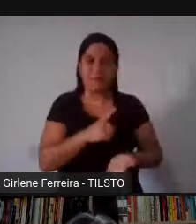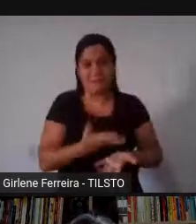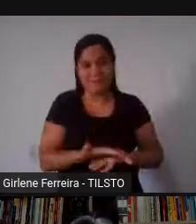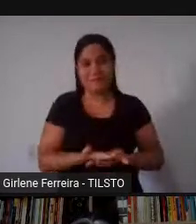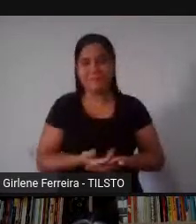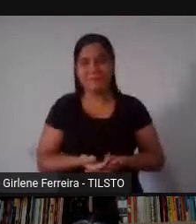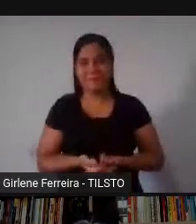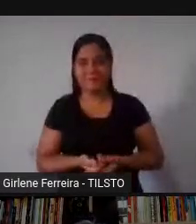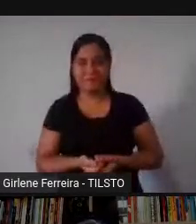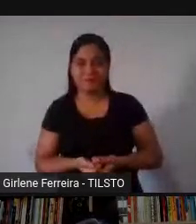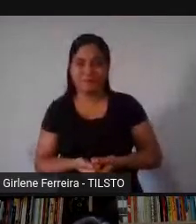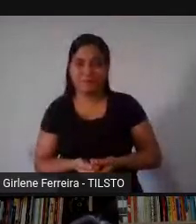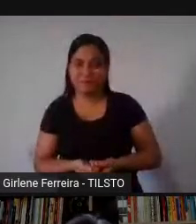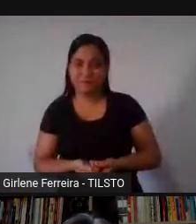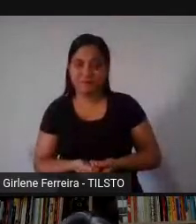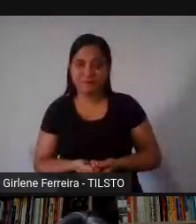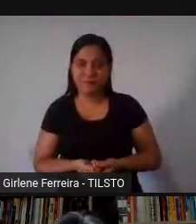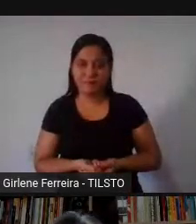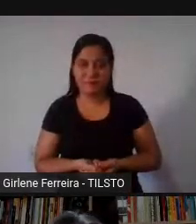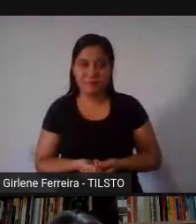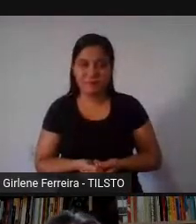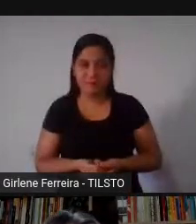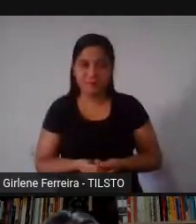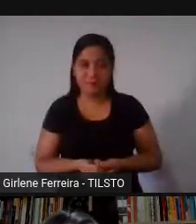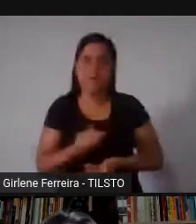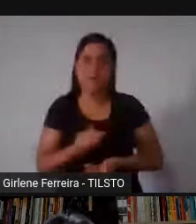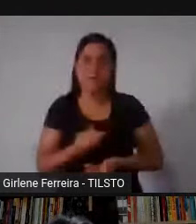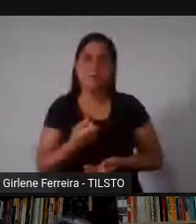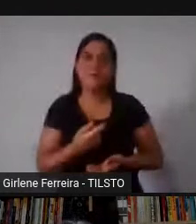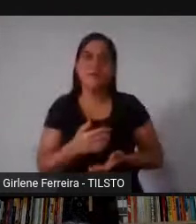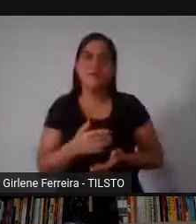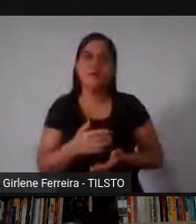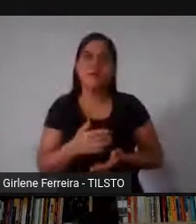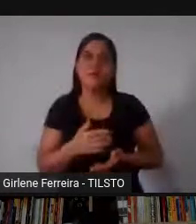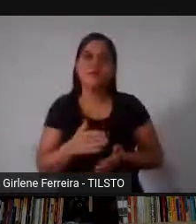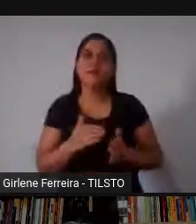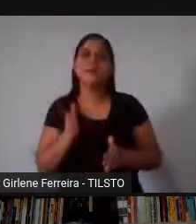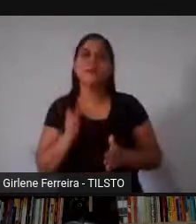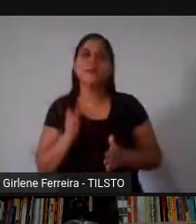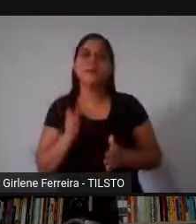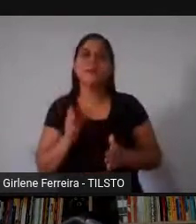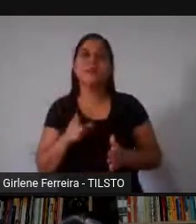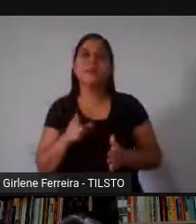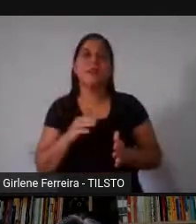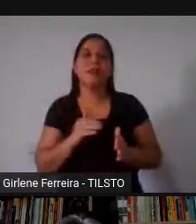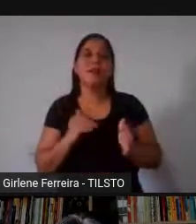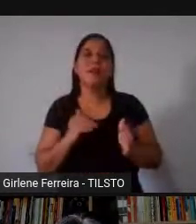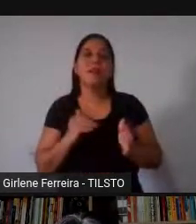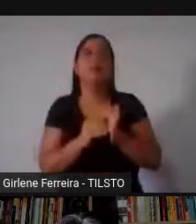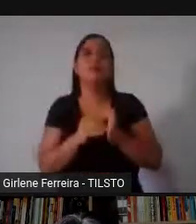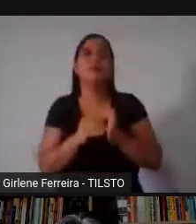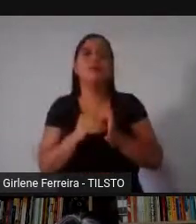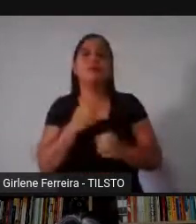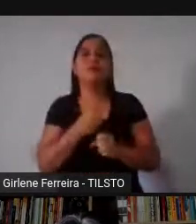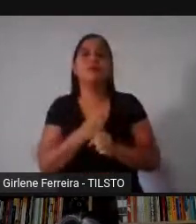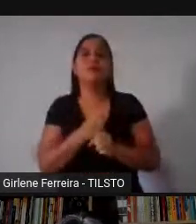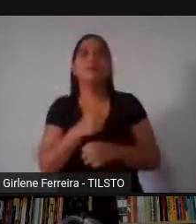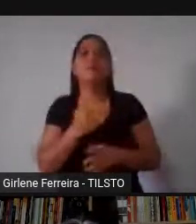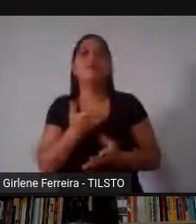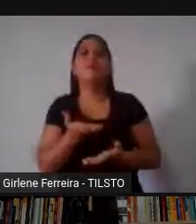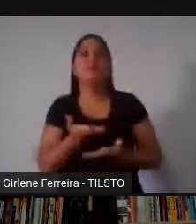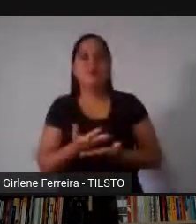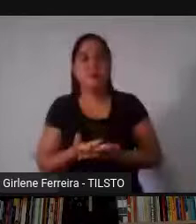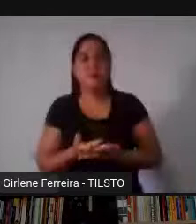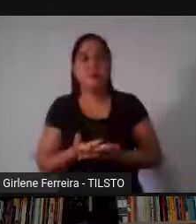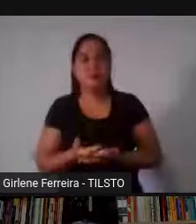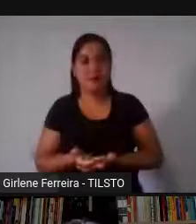E, então, já que você está dizendo que você está no último ano, tá, quais são os planos para os próximos anos? Quais são